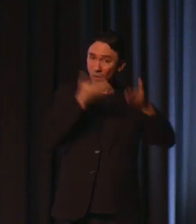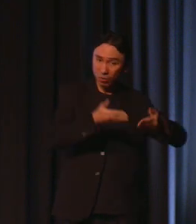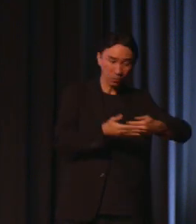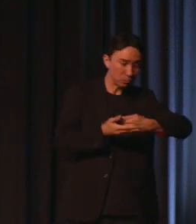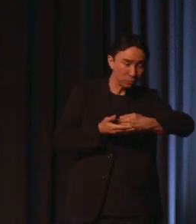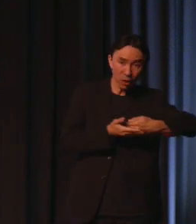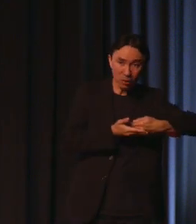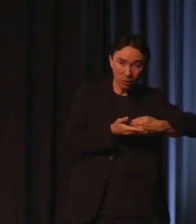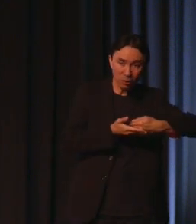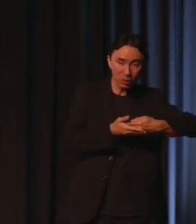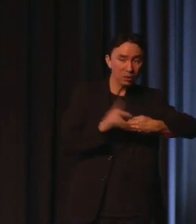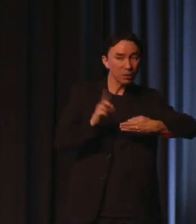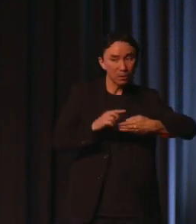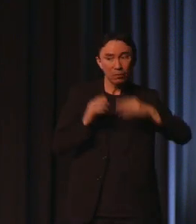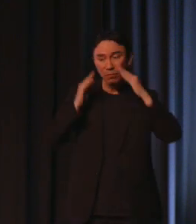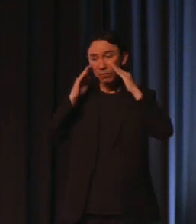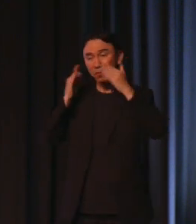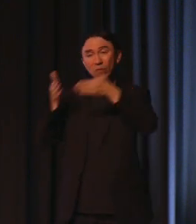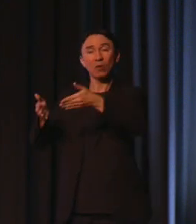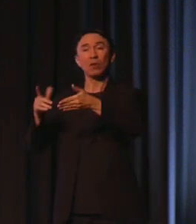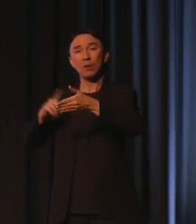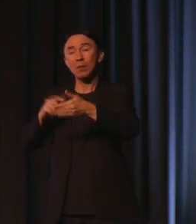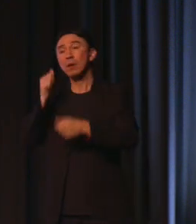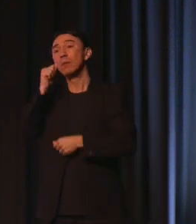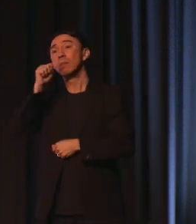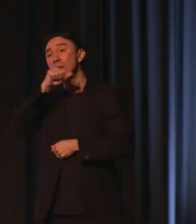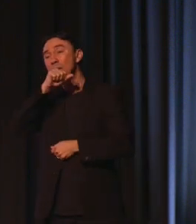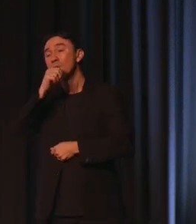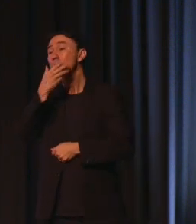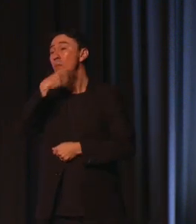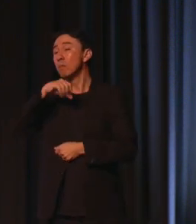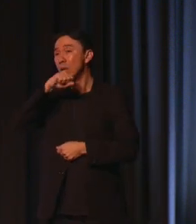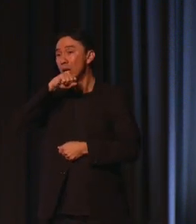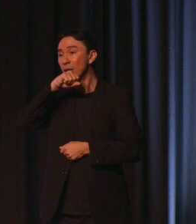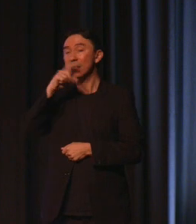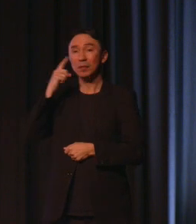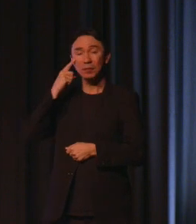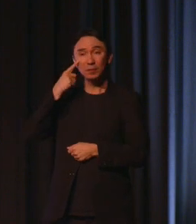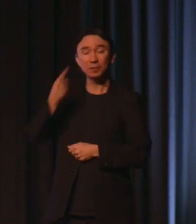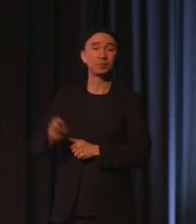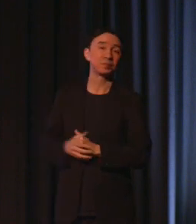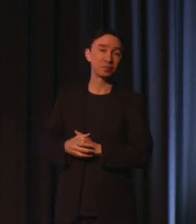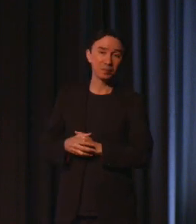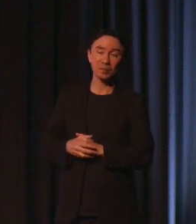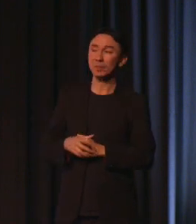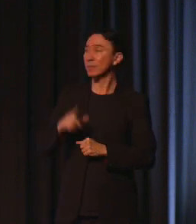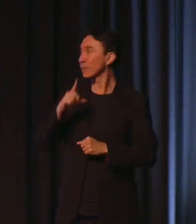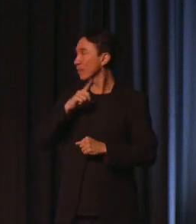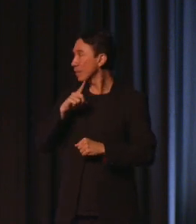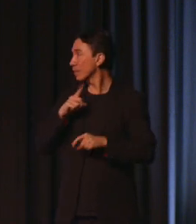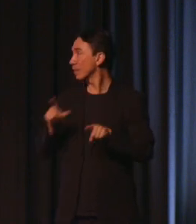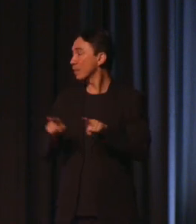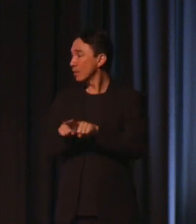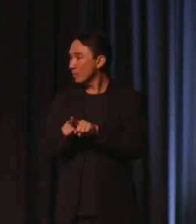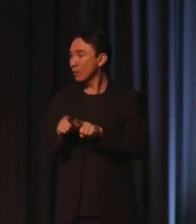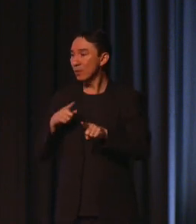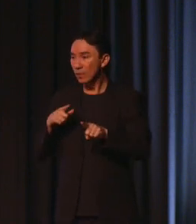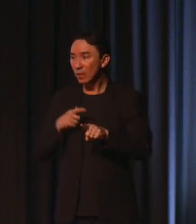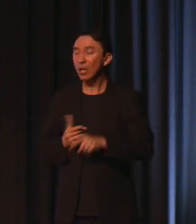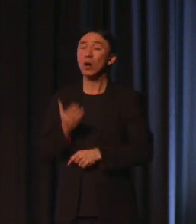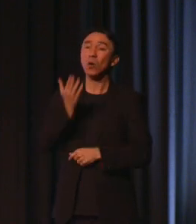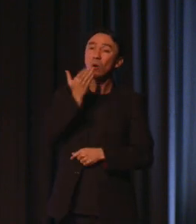na mãe ou no pai, ou em ambos que forem à consulta, para trabalhar uma alimentação não